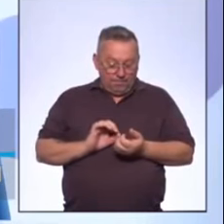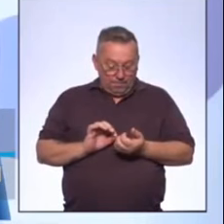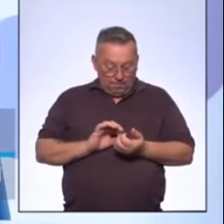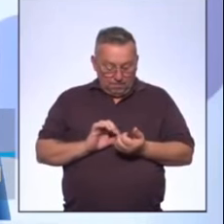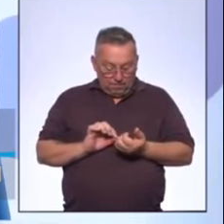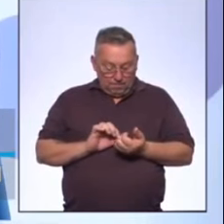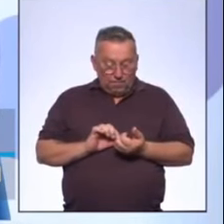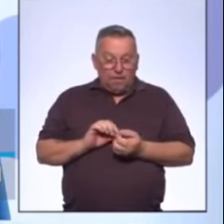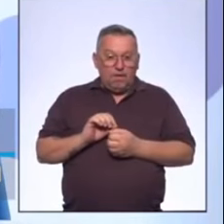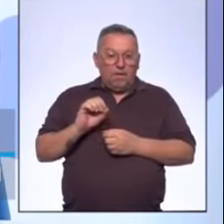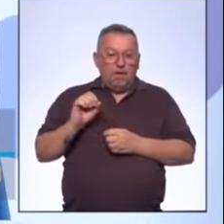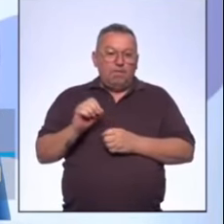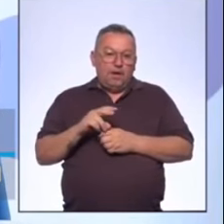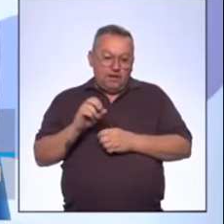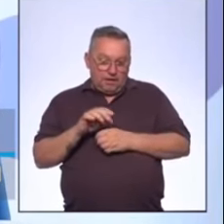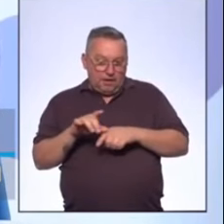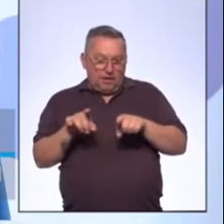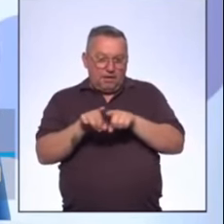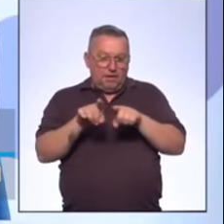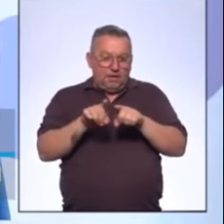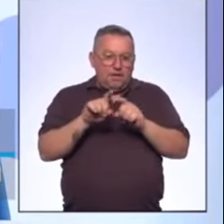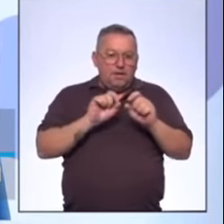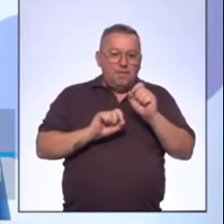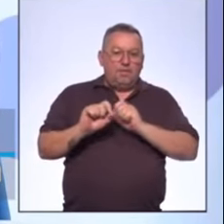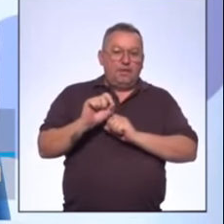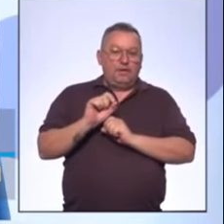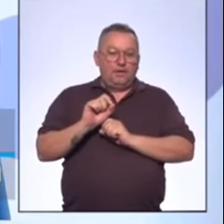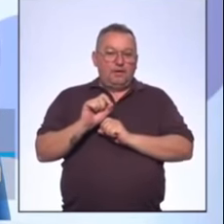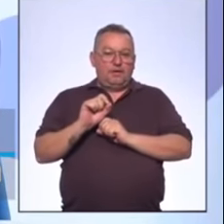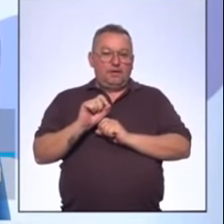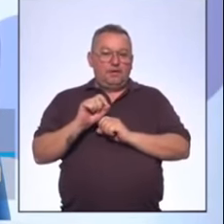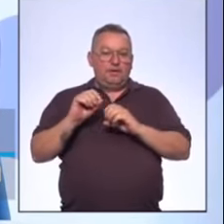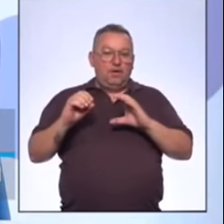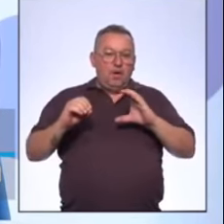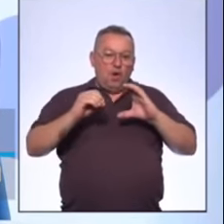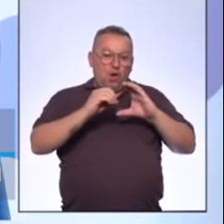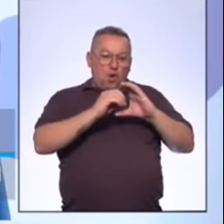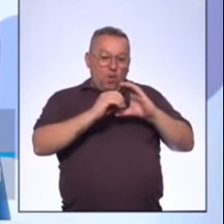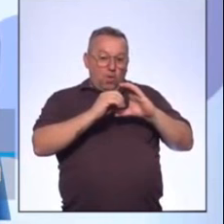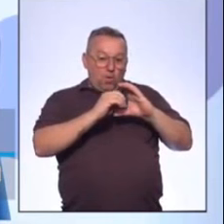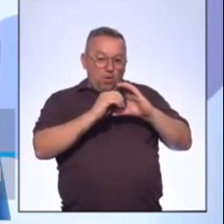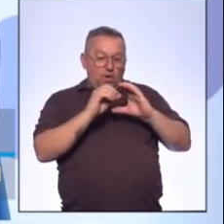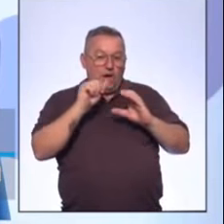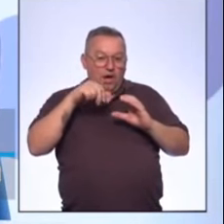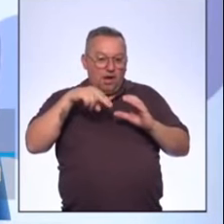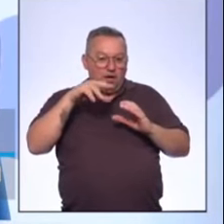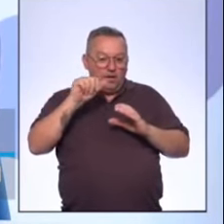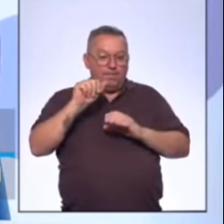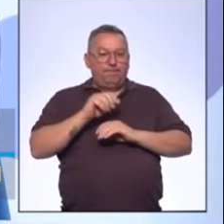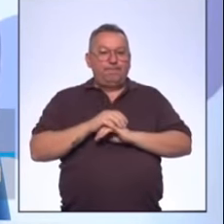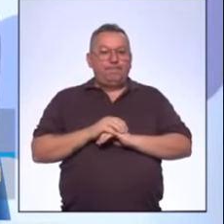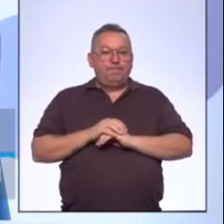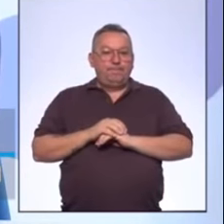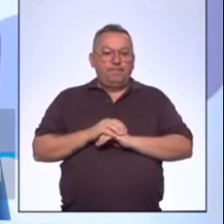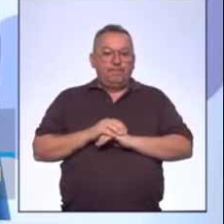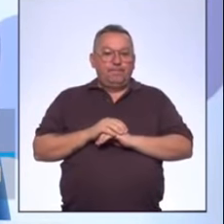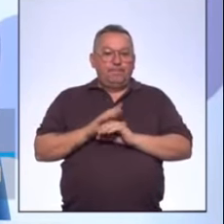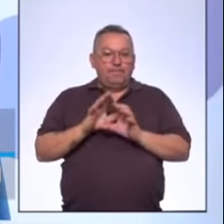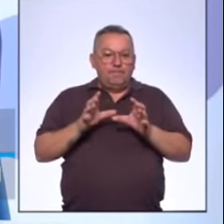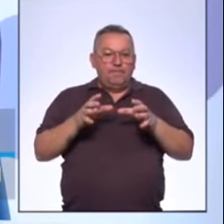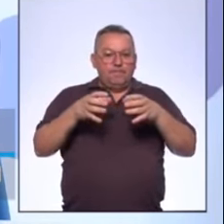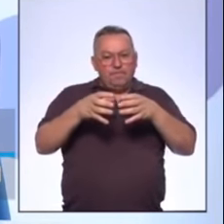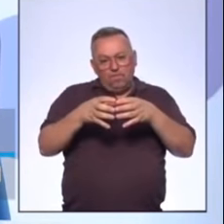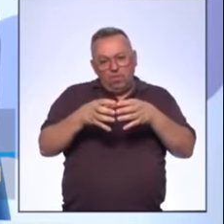como as bactérias, a Thaís Helena, com o núcleo, a Ana, em um grupo, diz